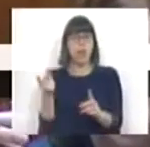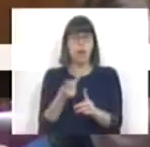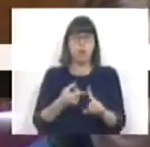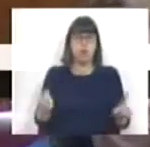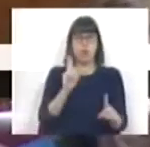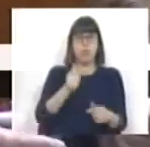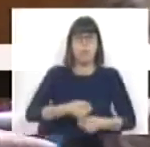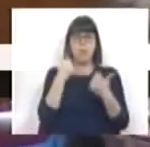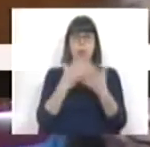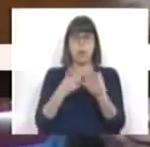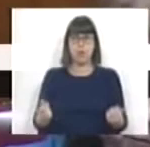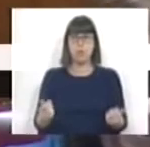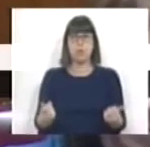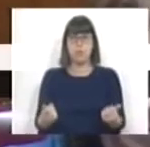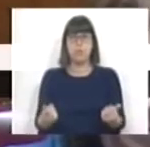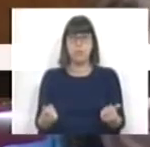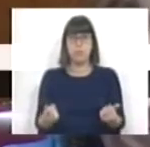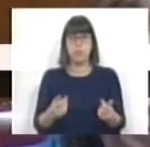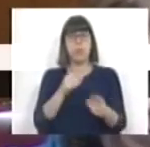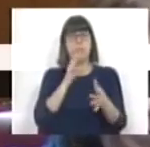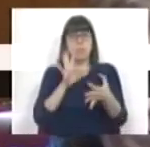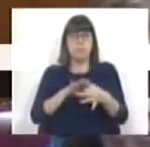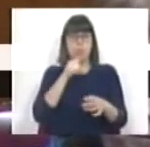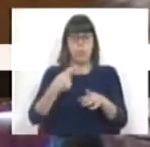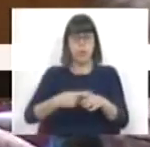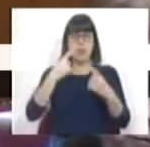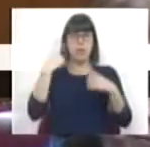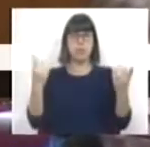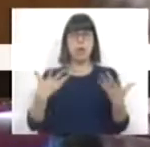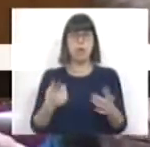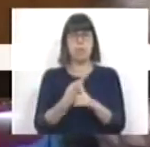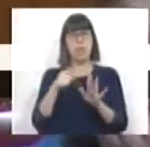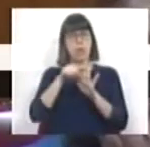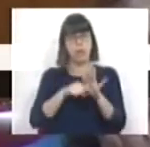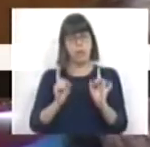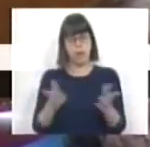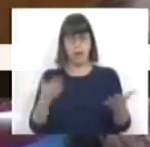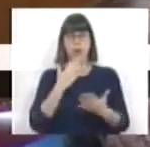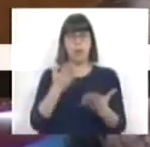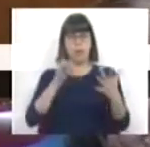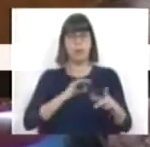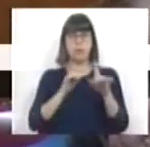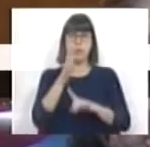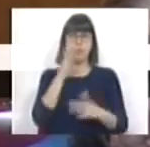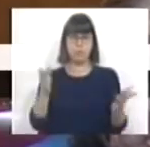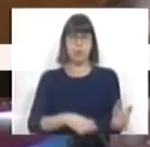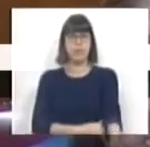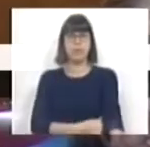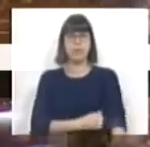essa não é a melhor solução para a satisfação do interesse público. Agora, quanto ao critério, será esse. Muito obrigado, Sr. Deputado.